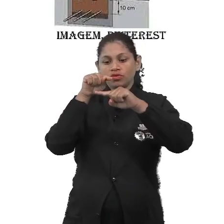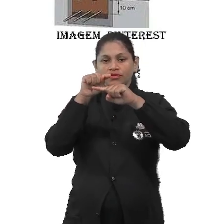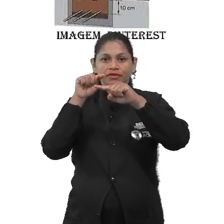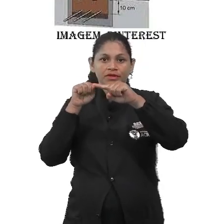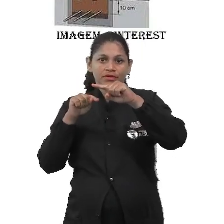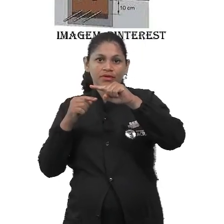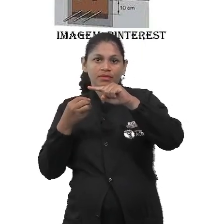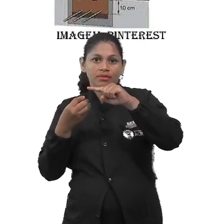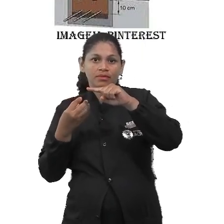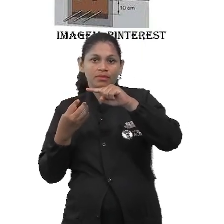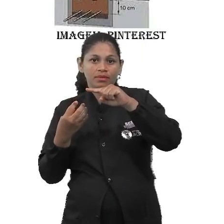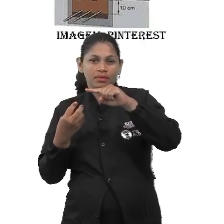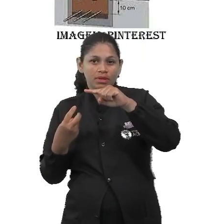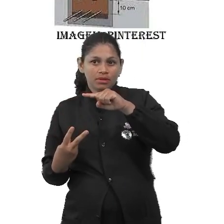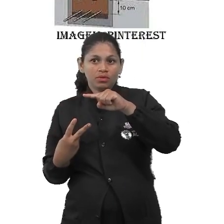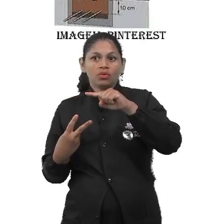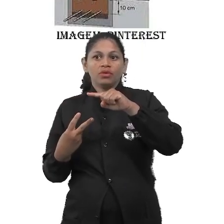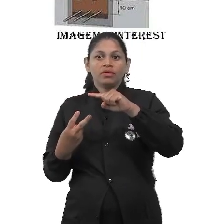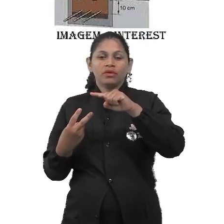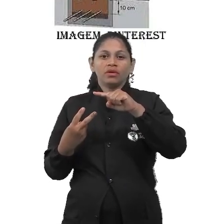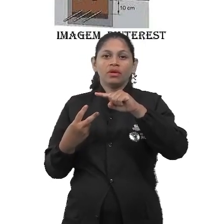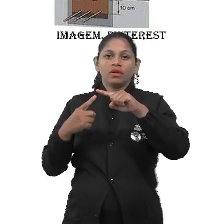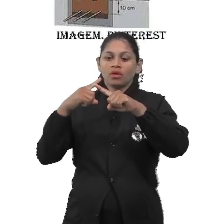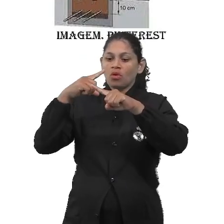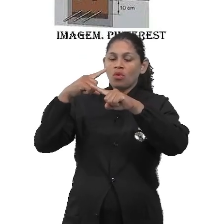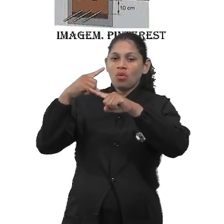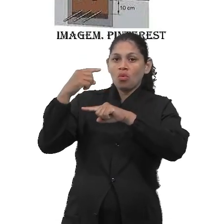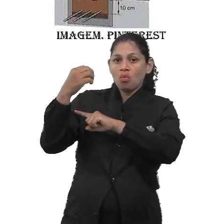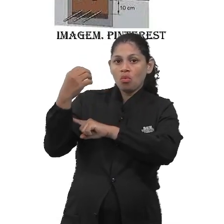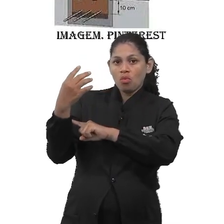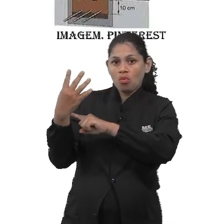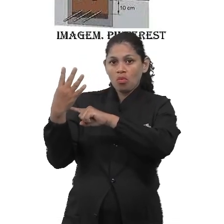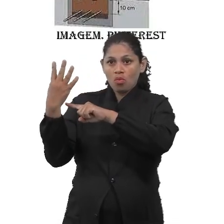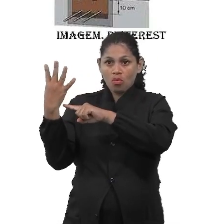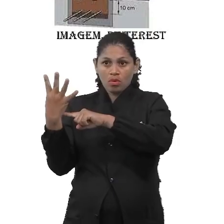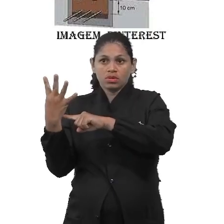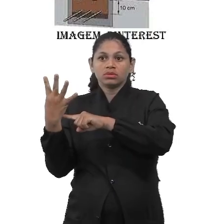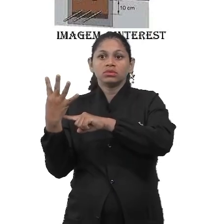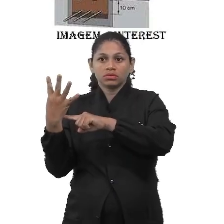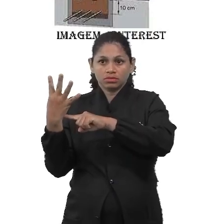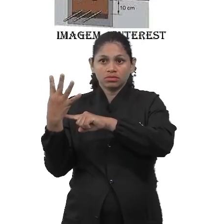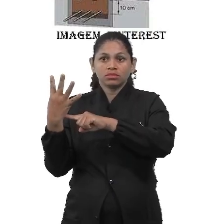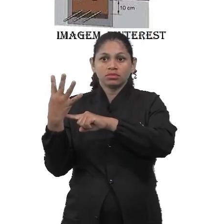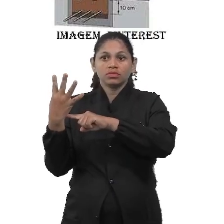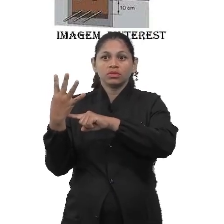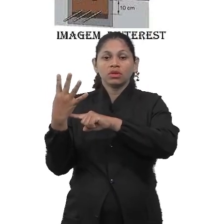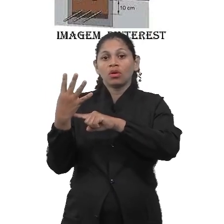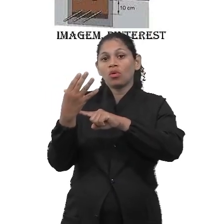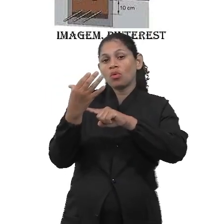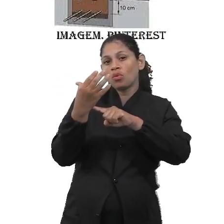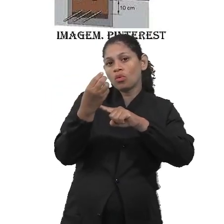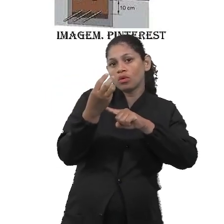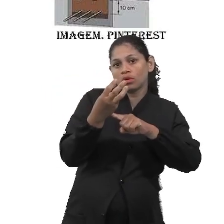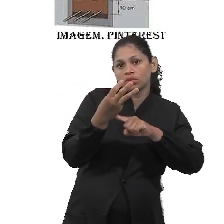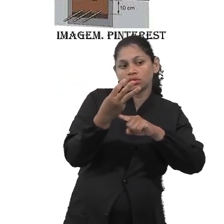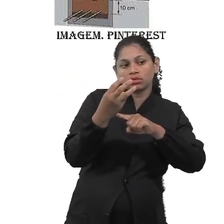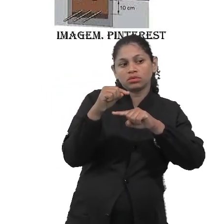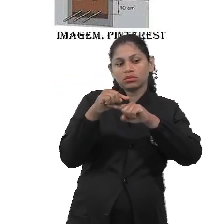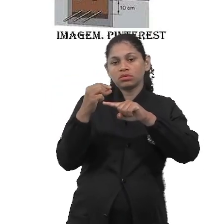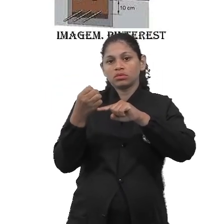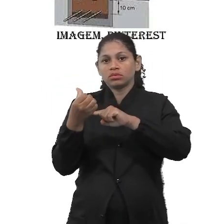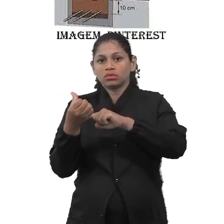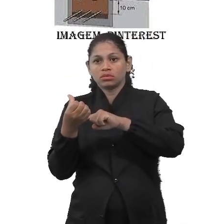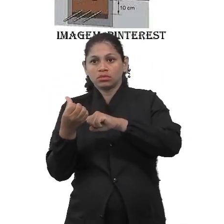vai sobrar um 4. Professor, dá para simplificar mais o quê? Ó? Esse 3 com esse 6, ó. Cancelou de novo, sobra 2 em